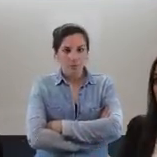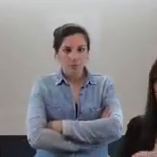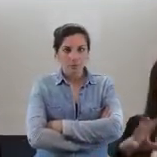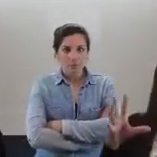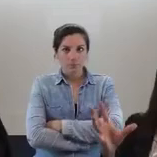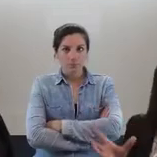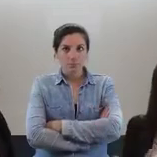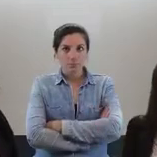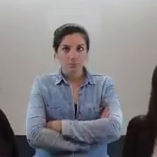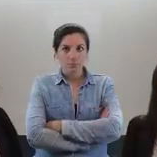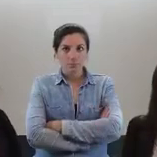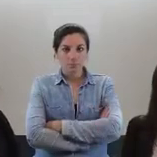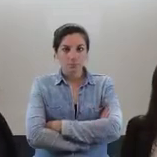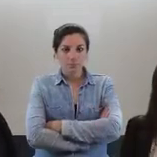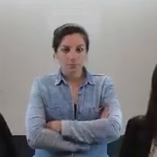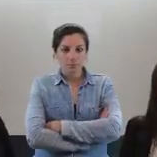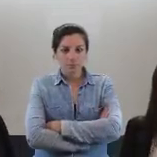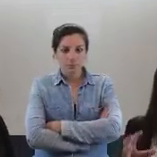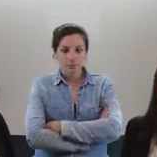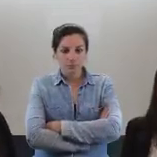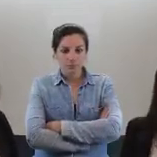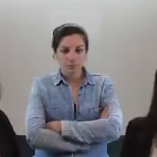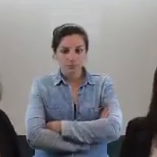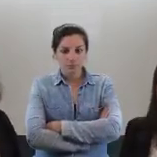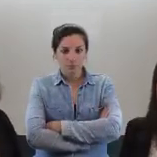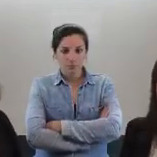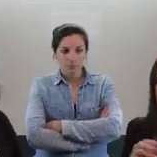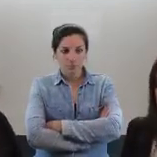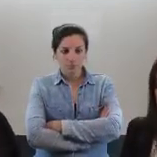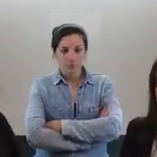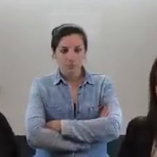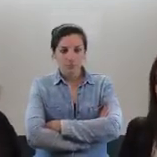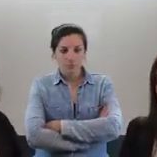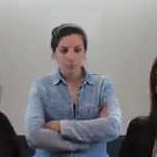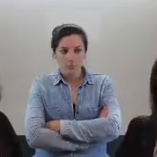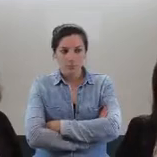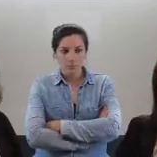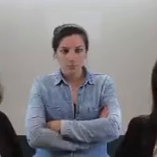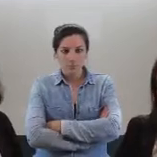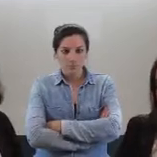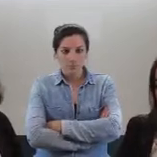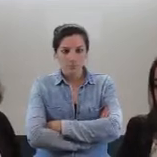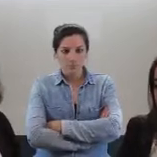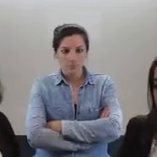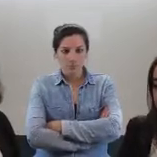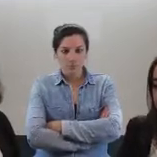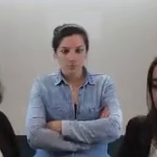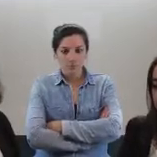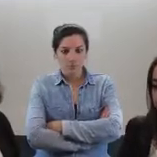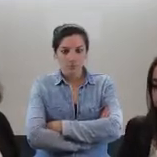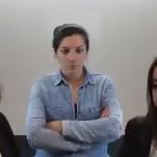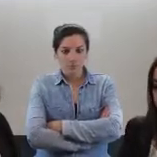né? Um Google mais refinado que ele tem, que tem só conteúdo científico lá dentro, também revisado pelos pares. A gente